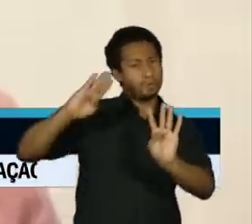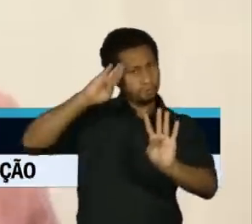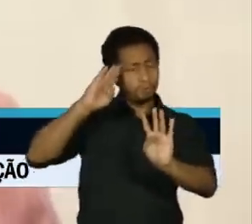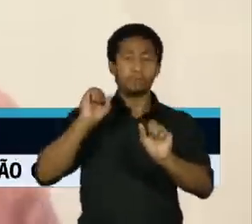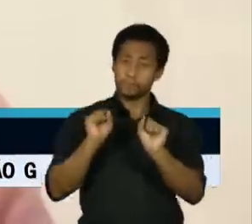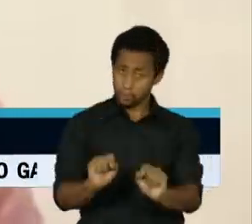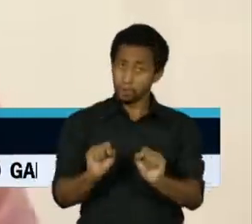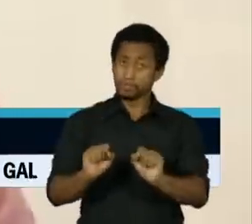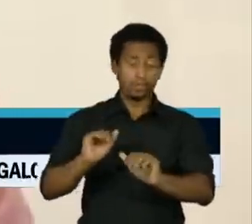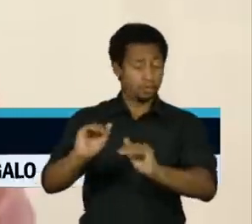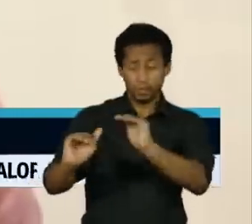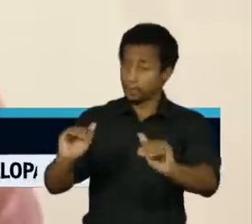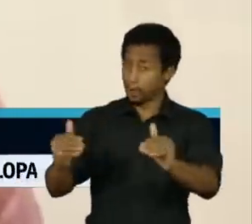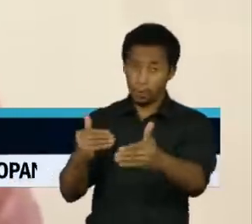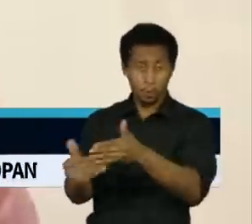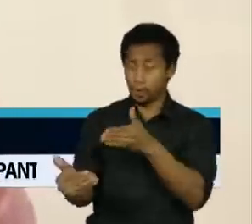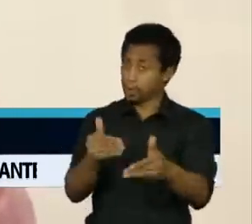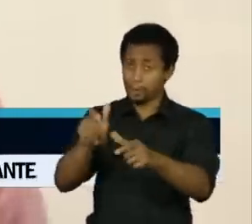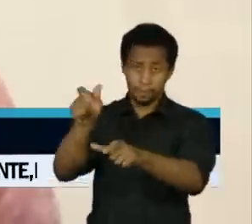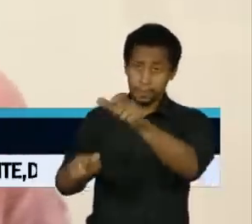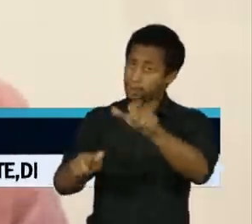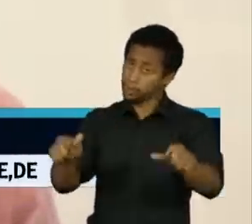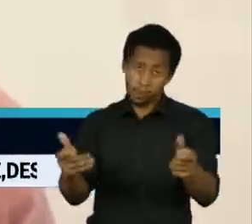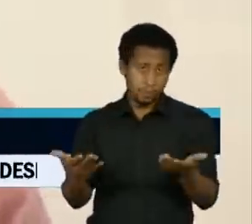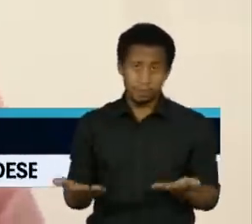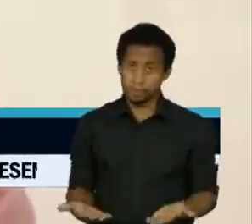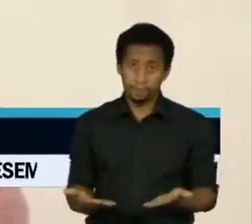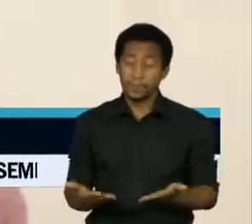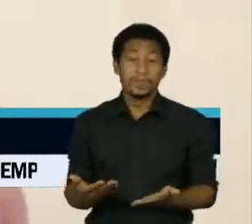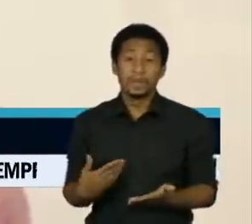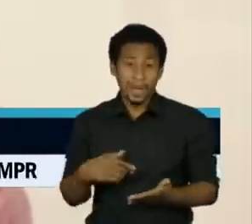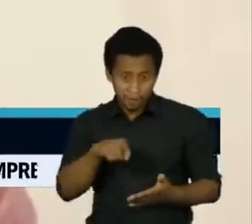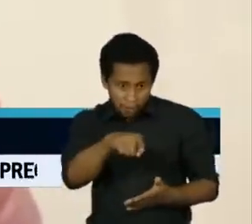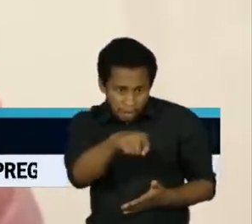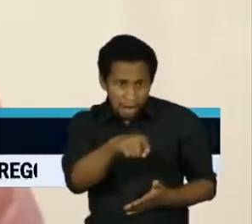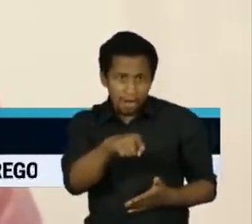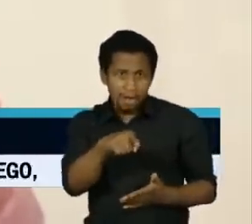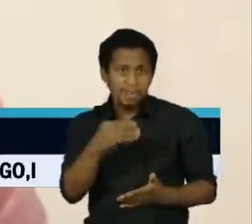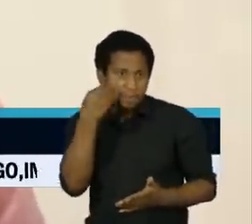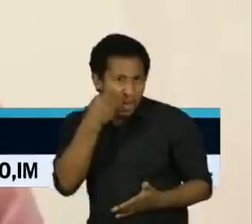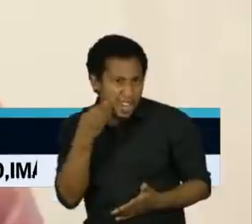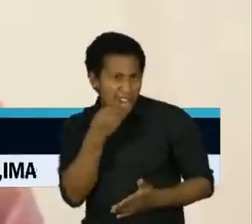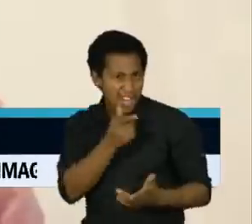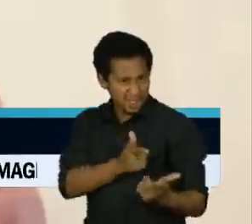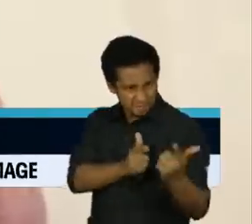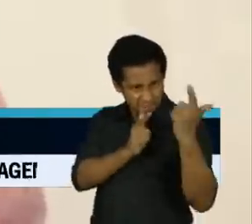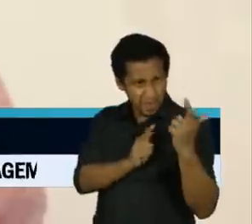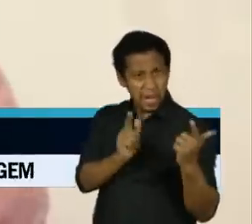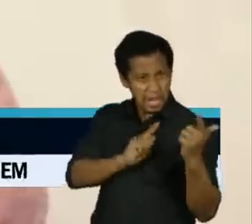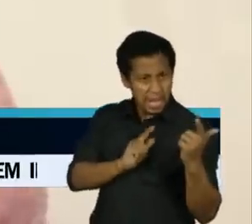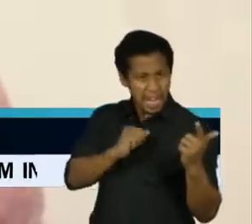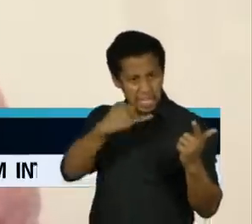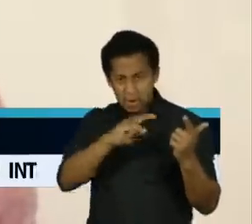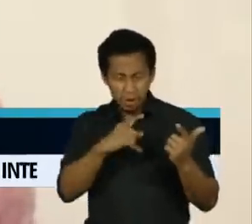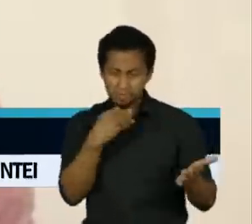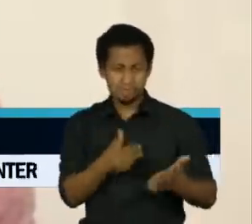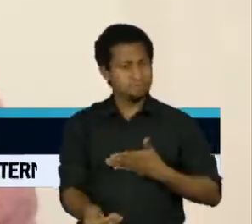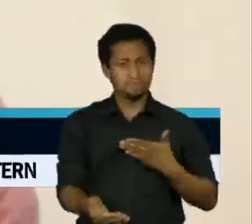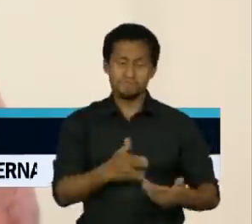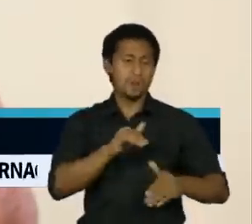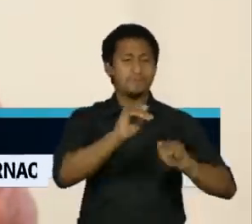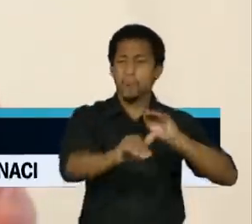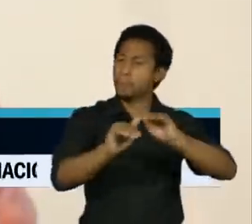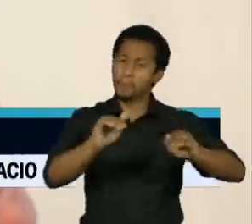convocar qualquer cidadão, independentemente de ter formação militar ou não, para que ele atue nas frentes de